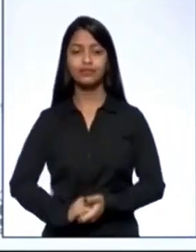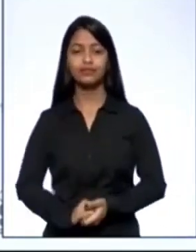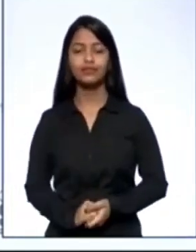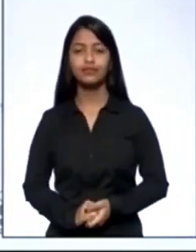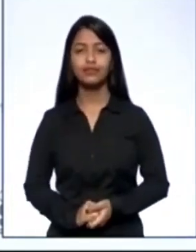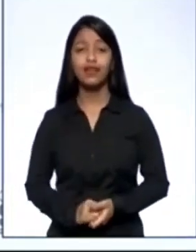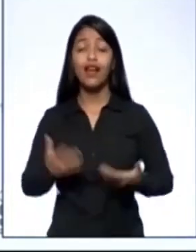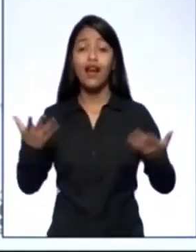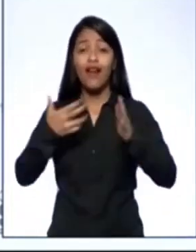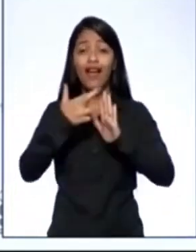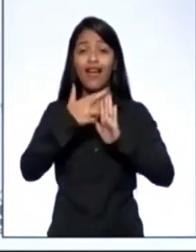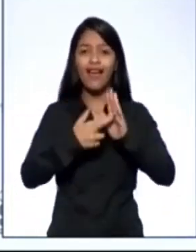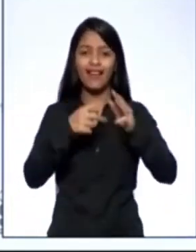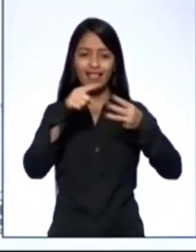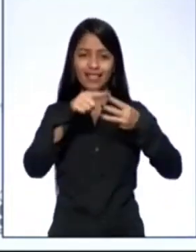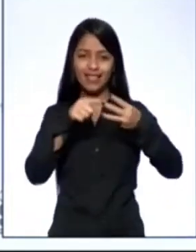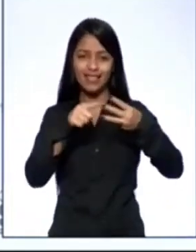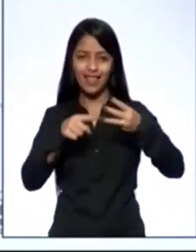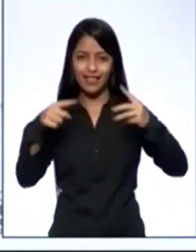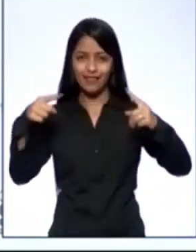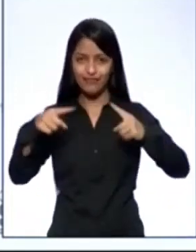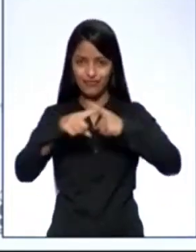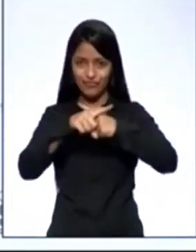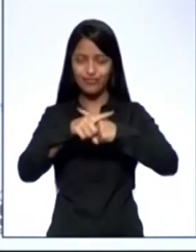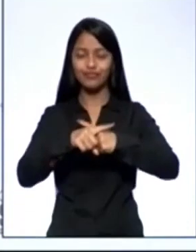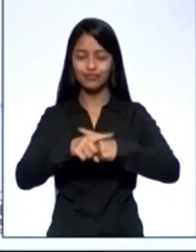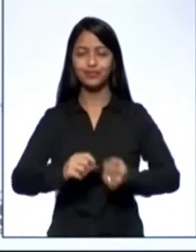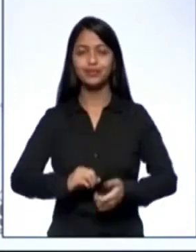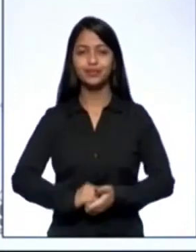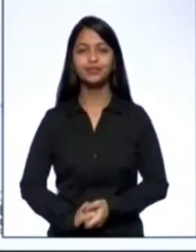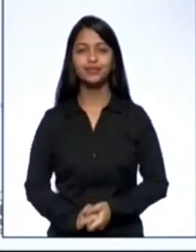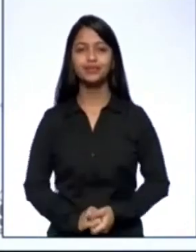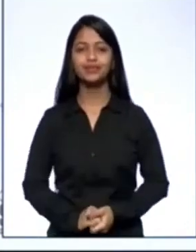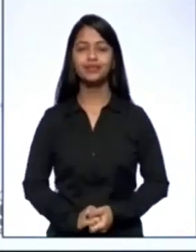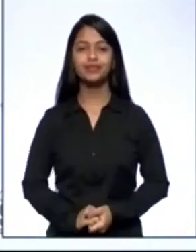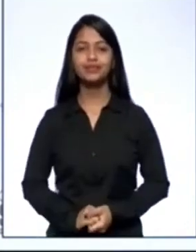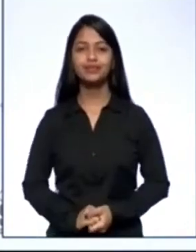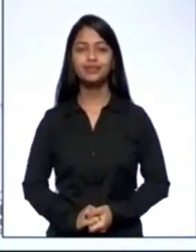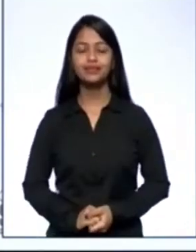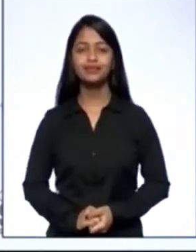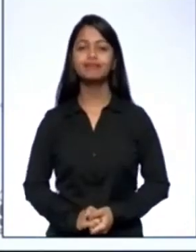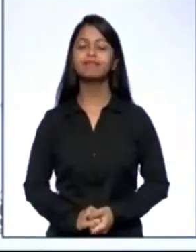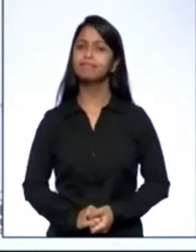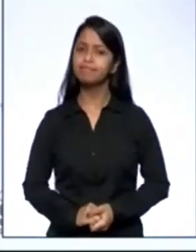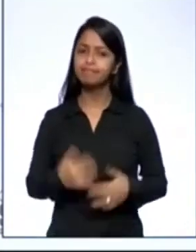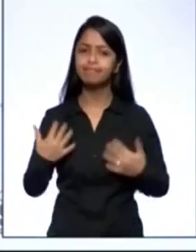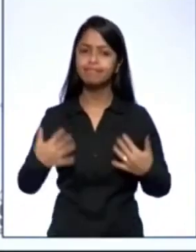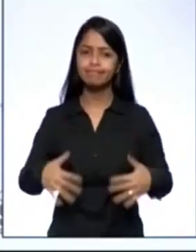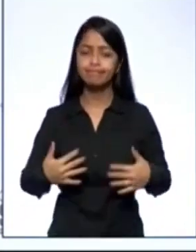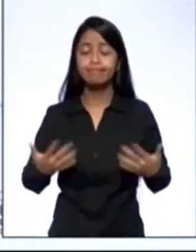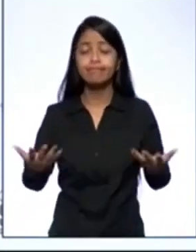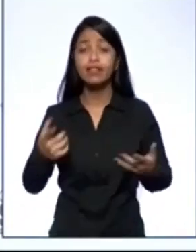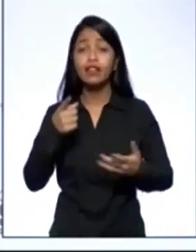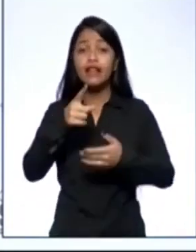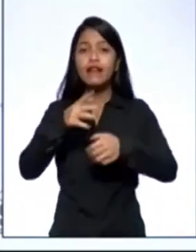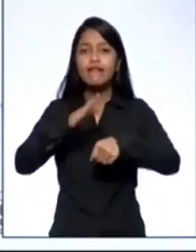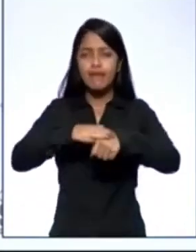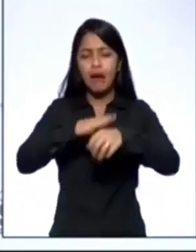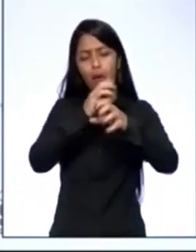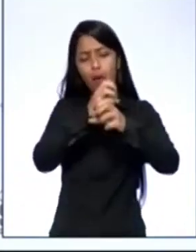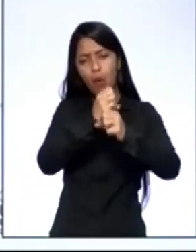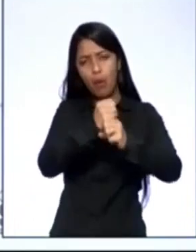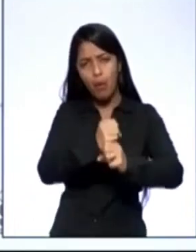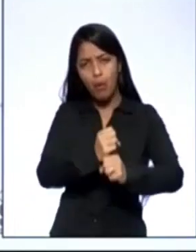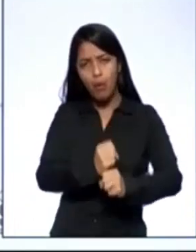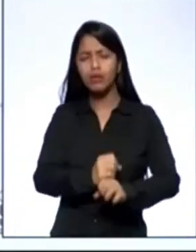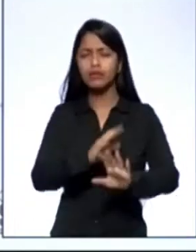regra de três regra de três o rapaz aí você faz as continhas passo